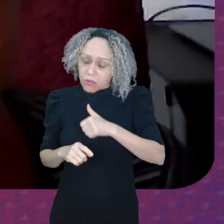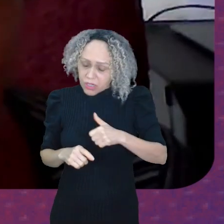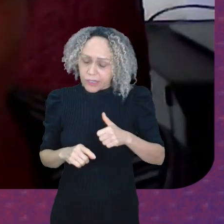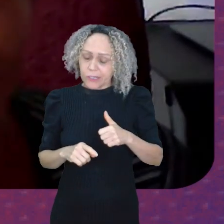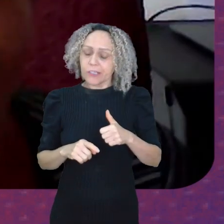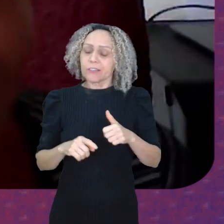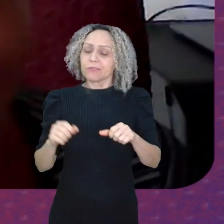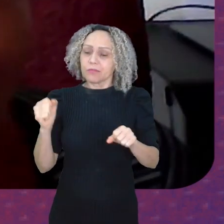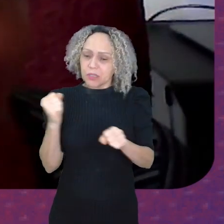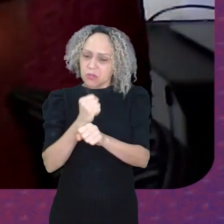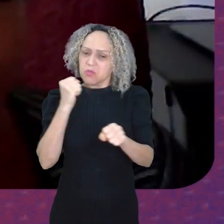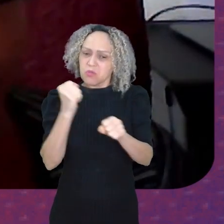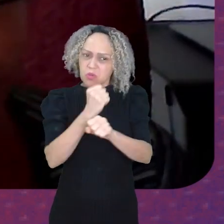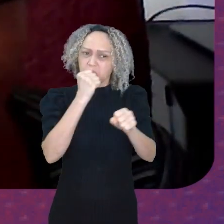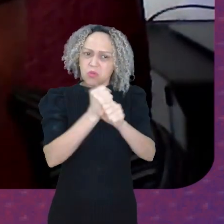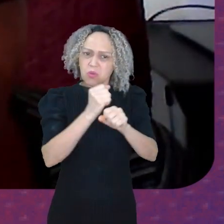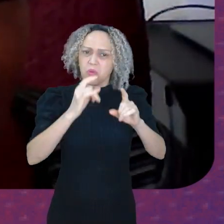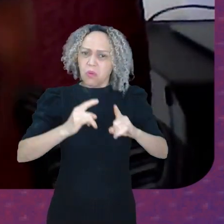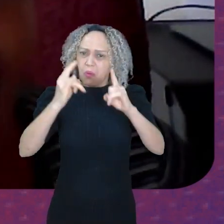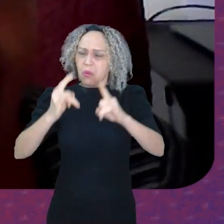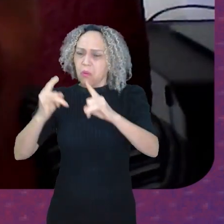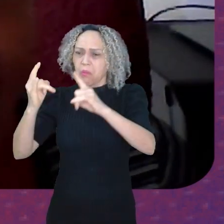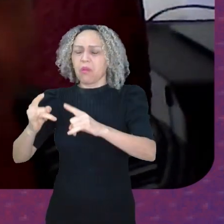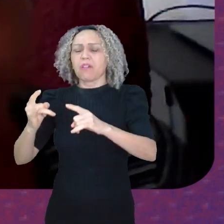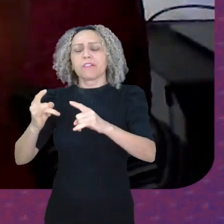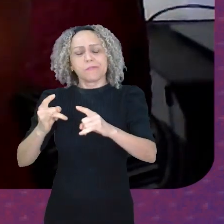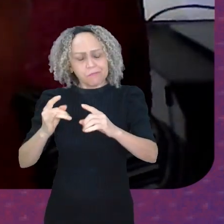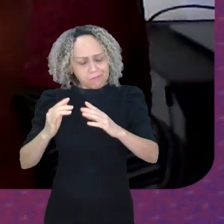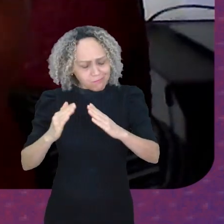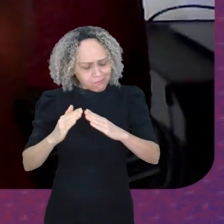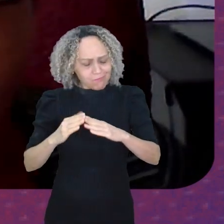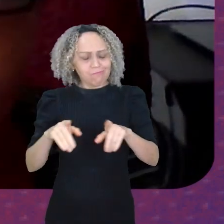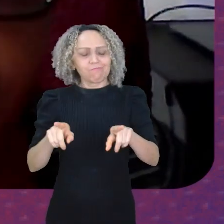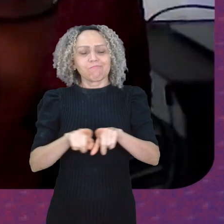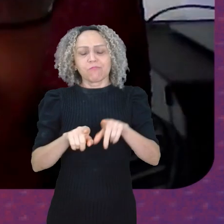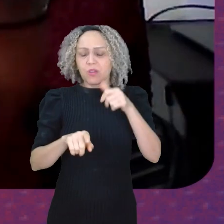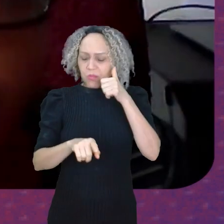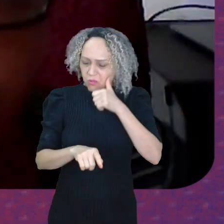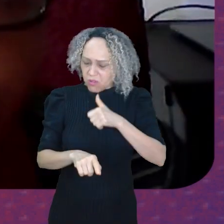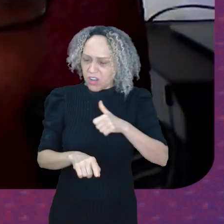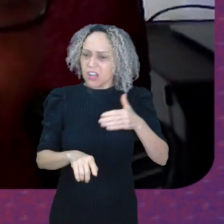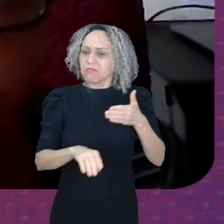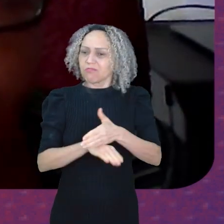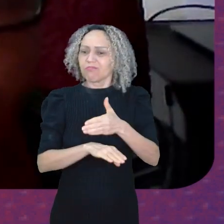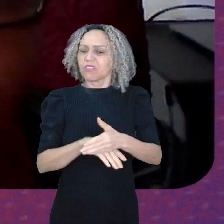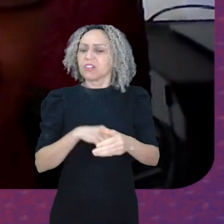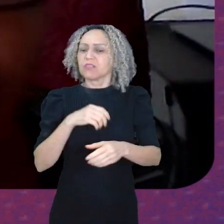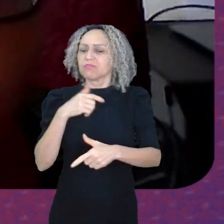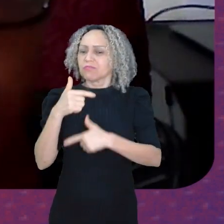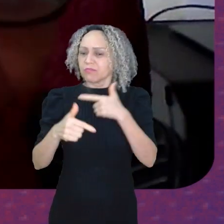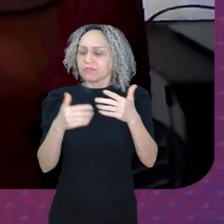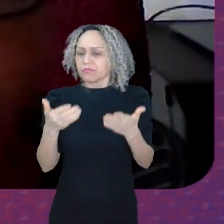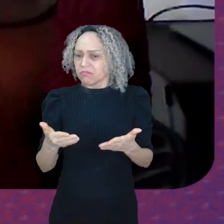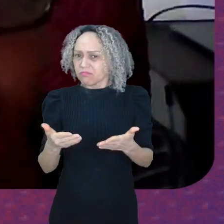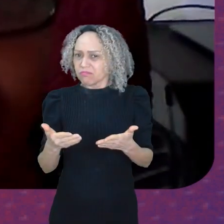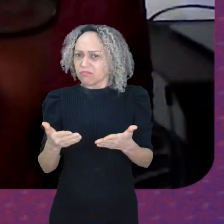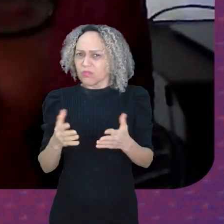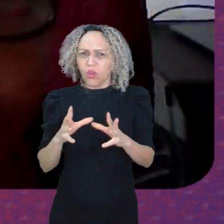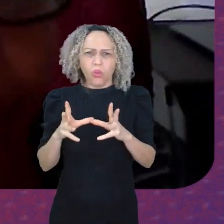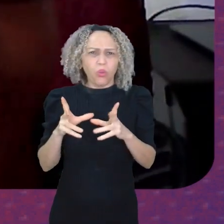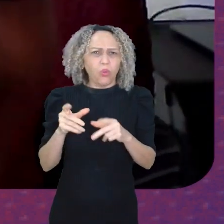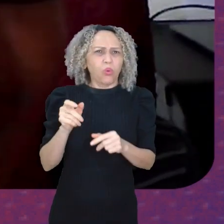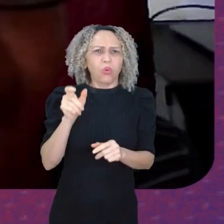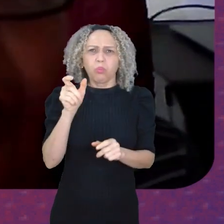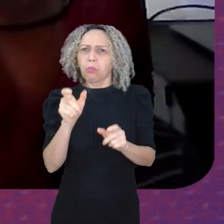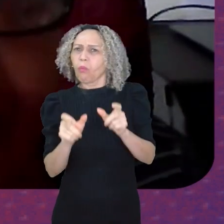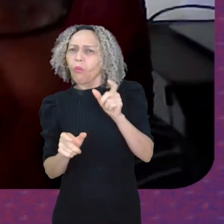também estão na construção civil. Todo e toda cientista, enfim, não importa